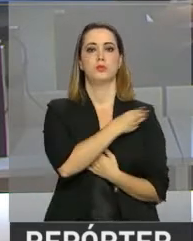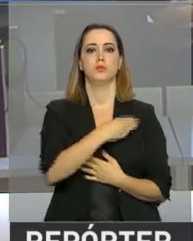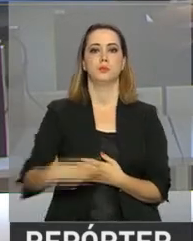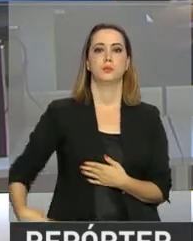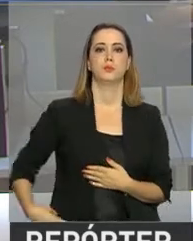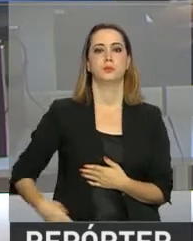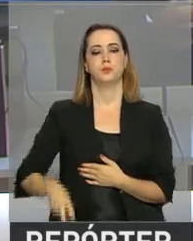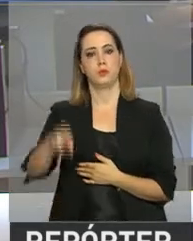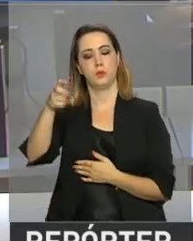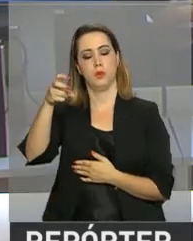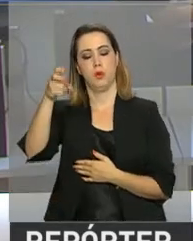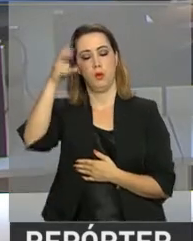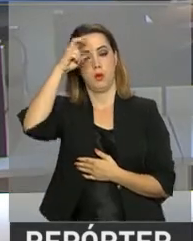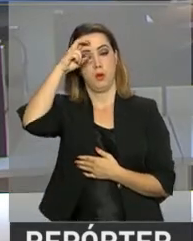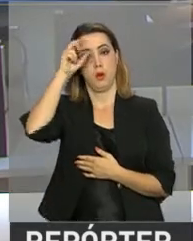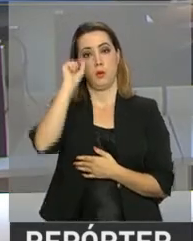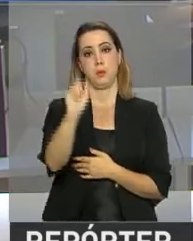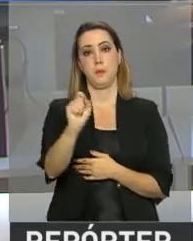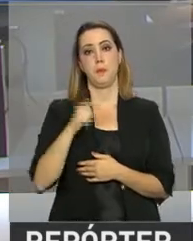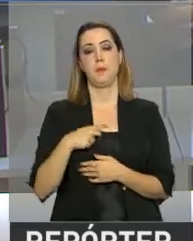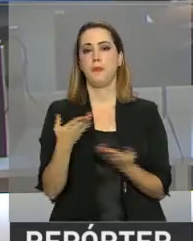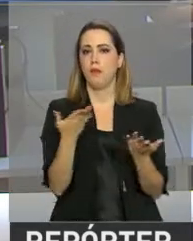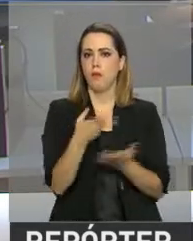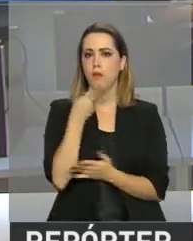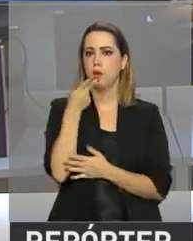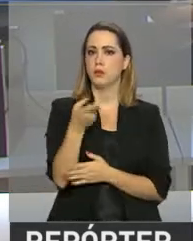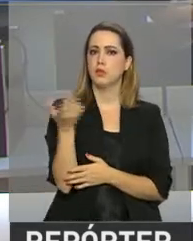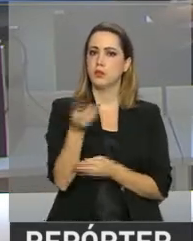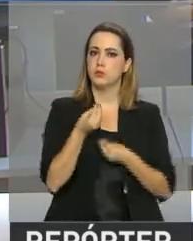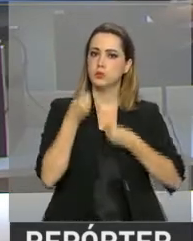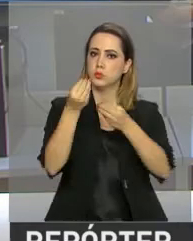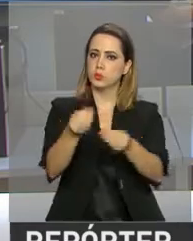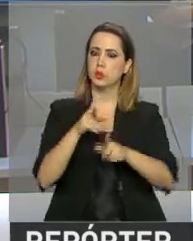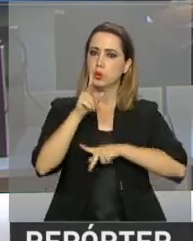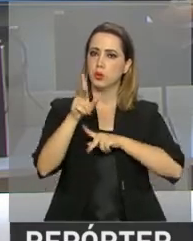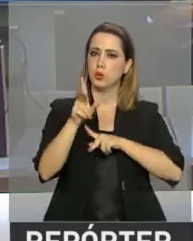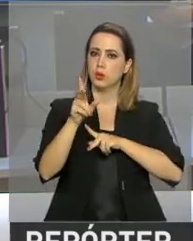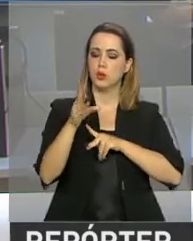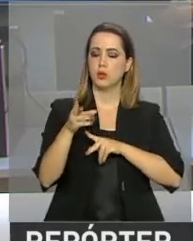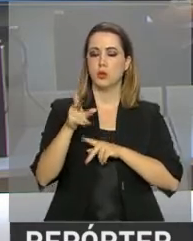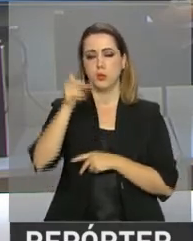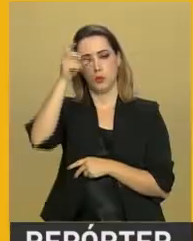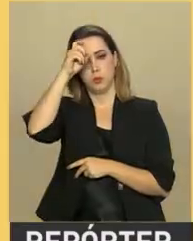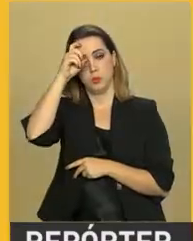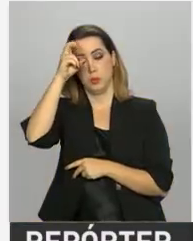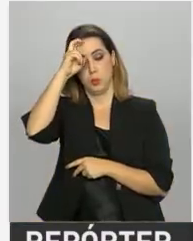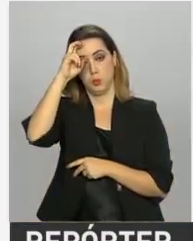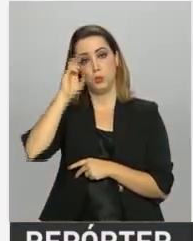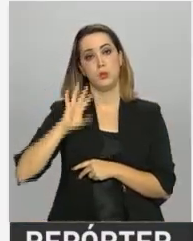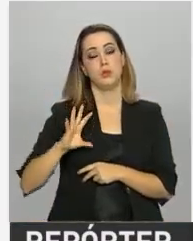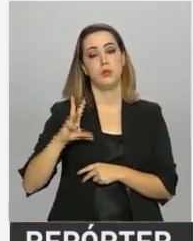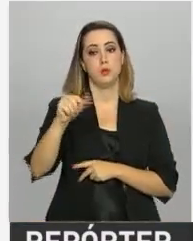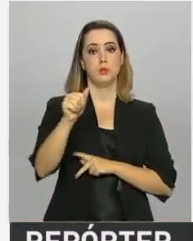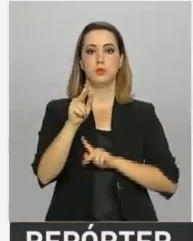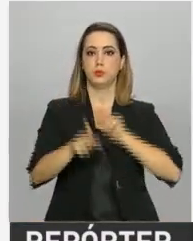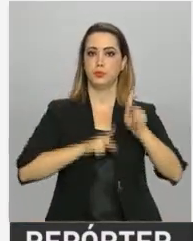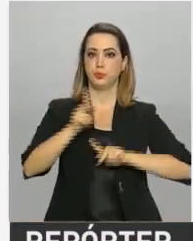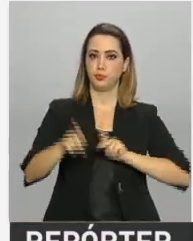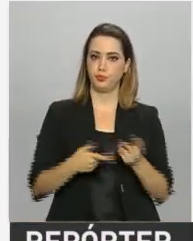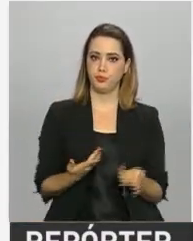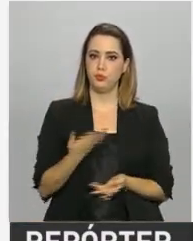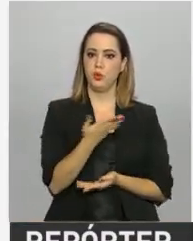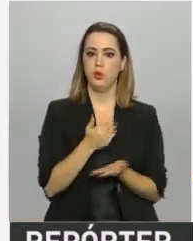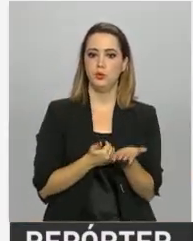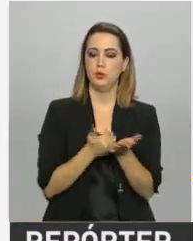roberto freire disse que quer garantir acesso à cultura para toda a população coberta feira iniciou a